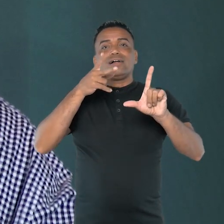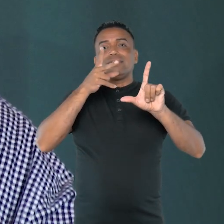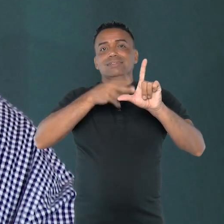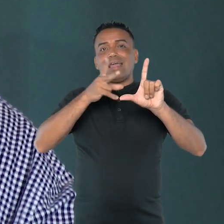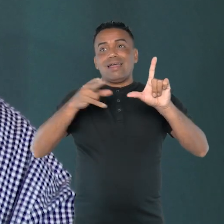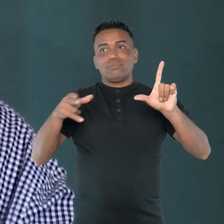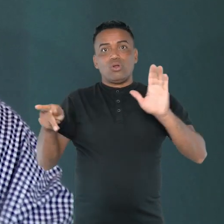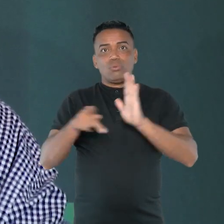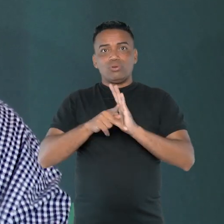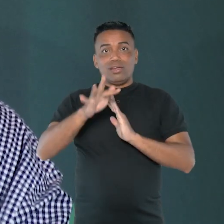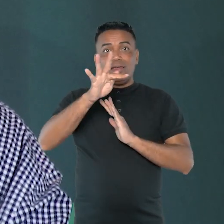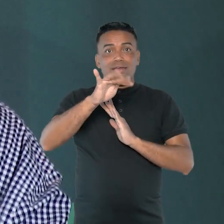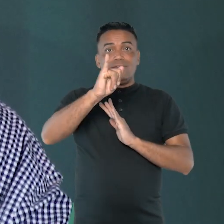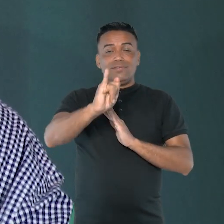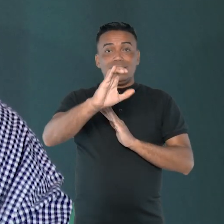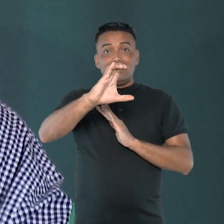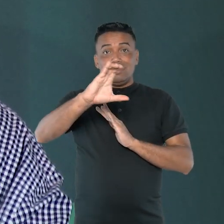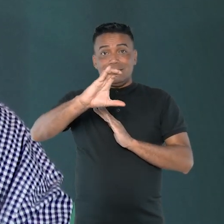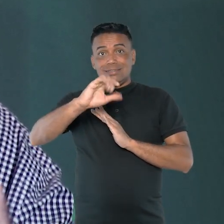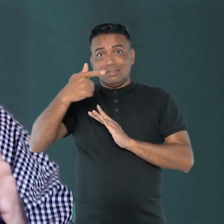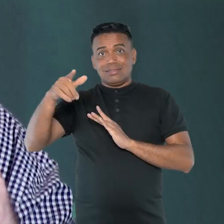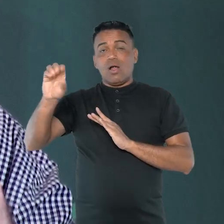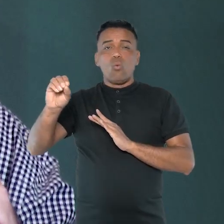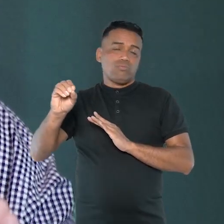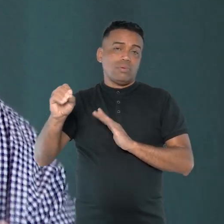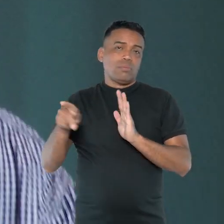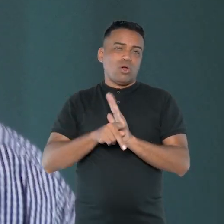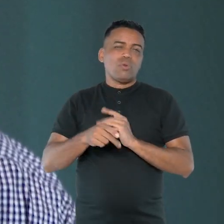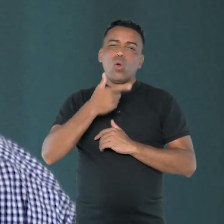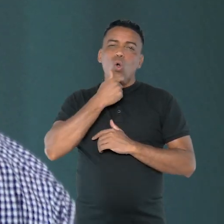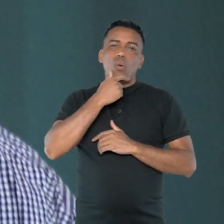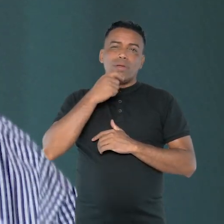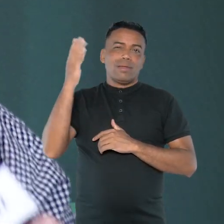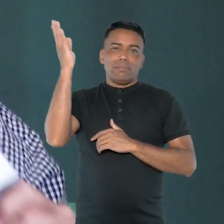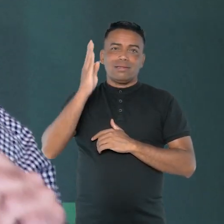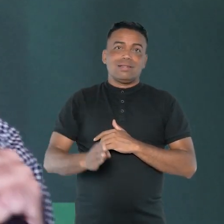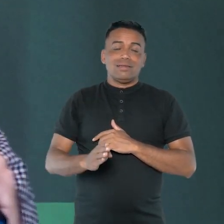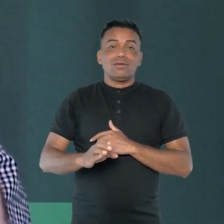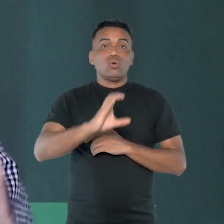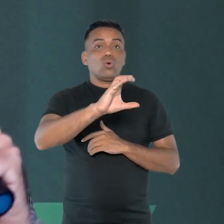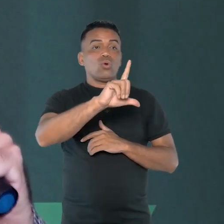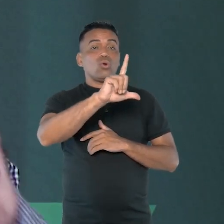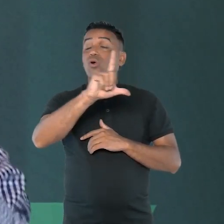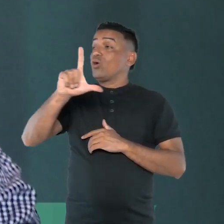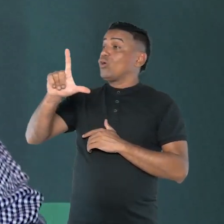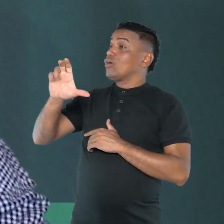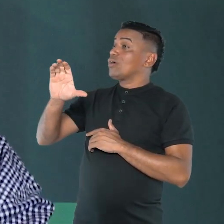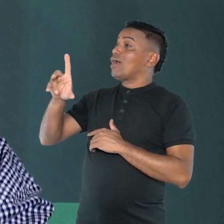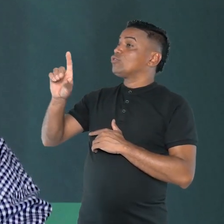aqui é de ficção científica, assinado por Curtis Garland, brasileiro. Cláudio Paiva, o nome dele. Curtis